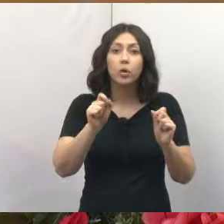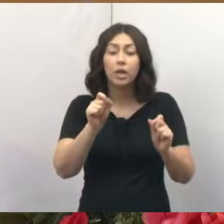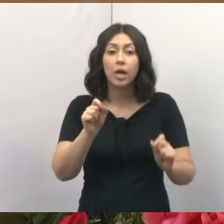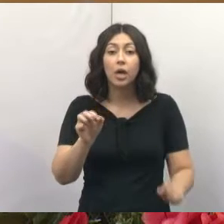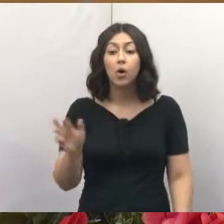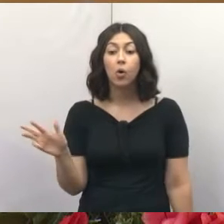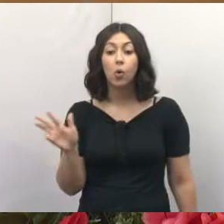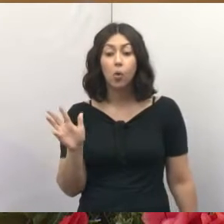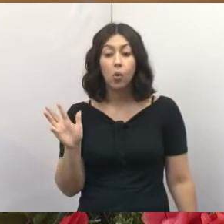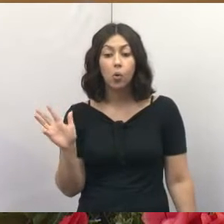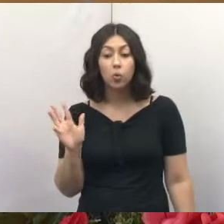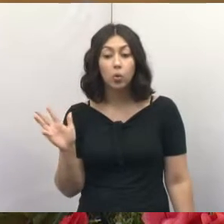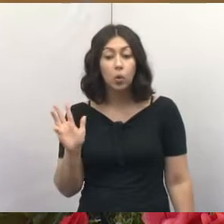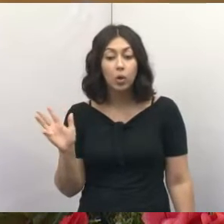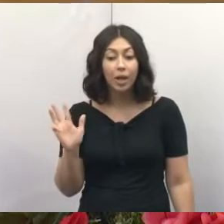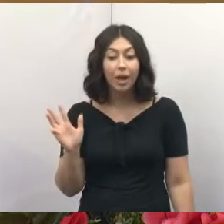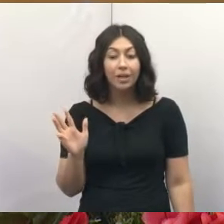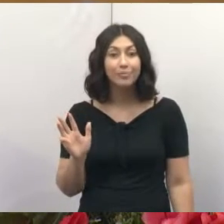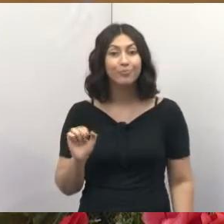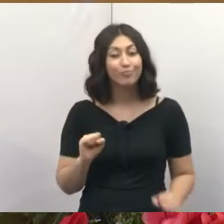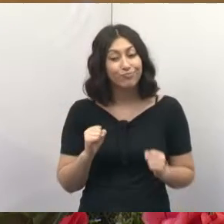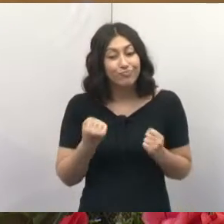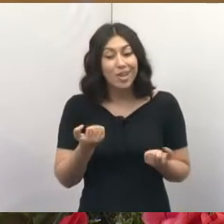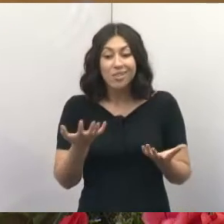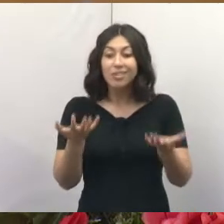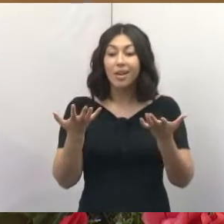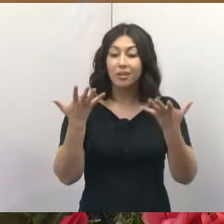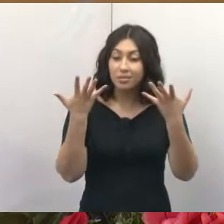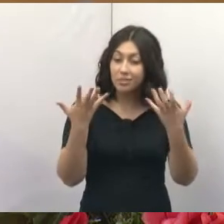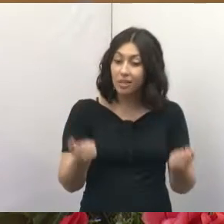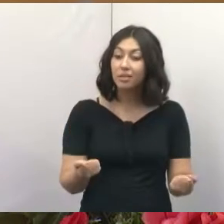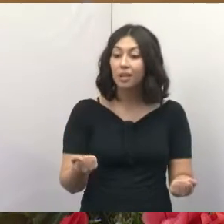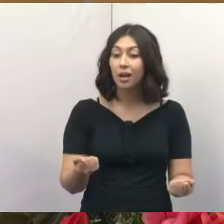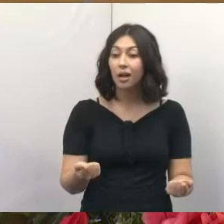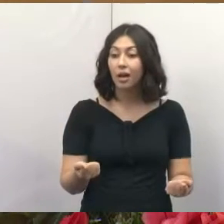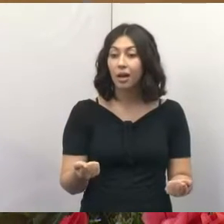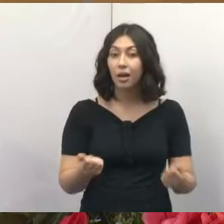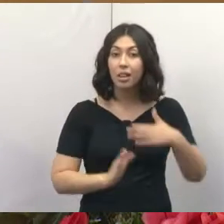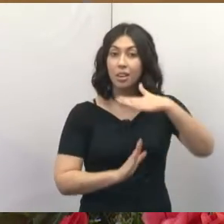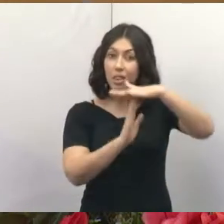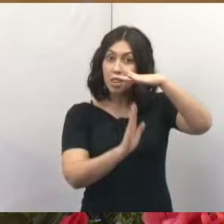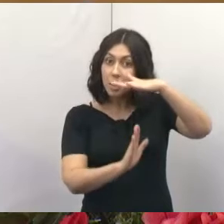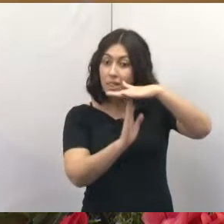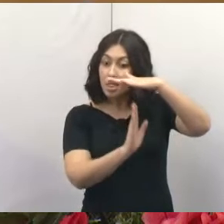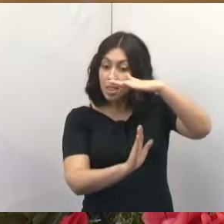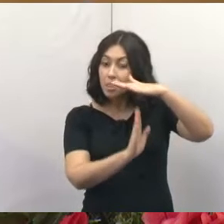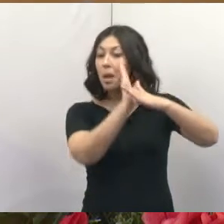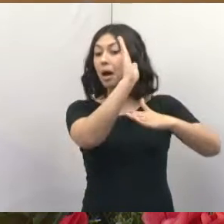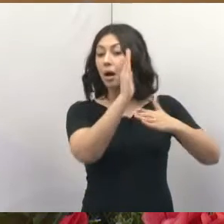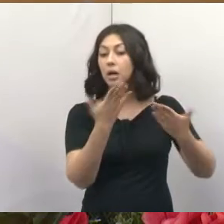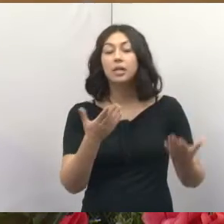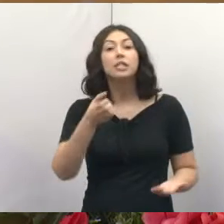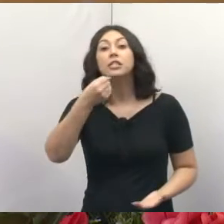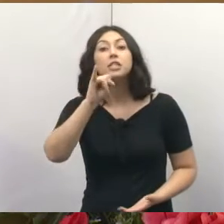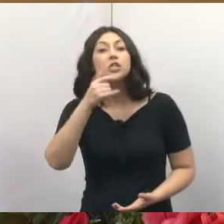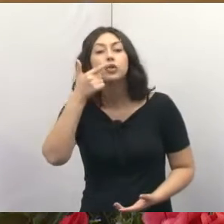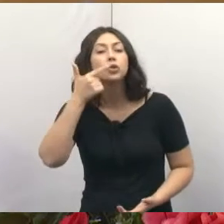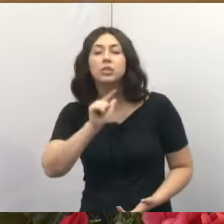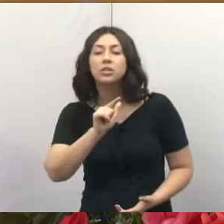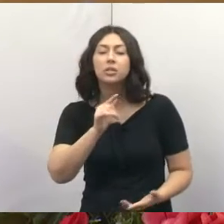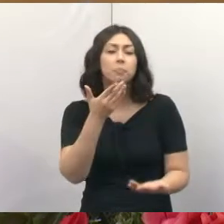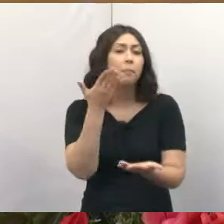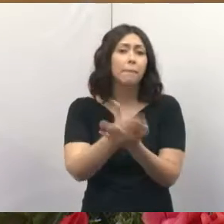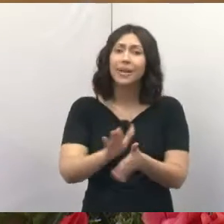para fazer com que o Senado aceite a quebra de teto de gasto. Essa é a realidade. Se ele não convencer, não tem. E